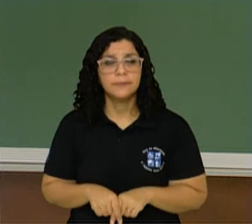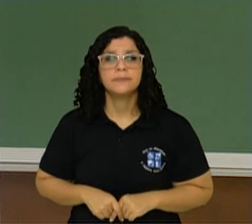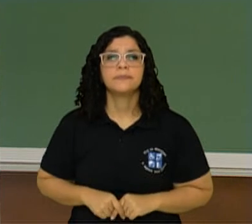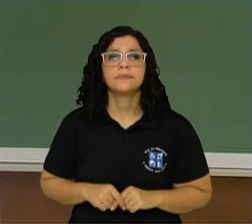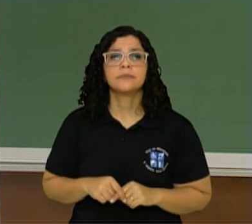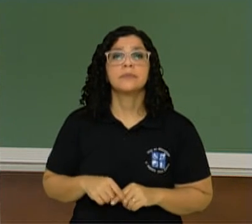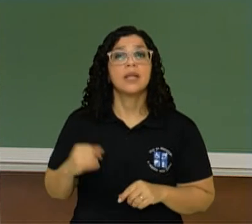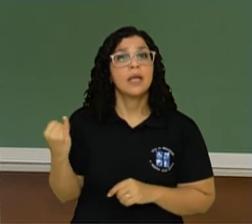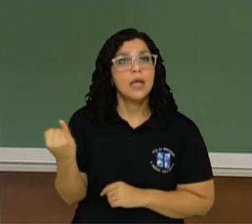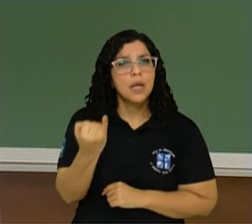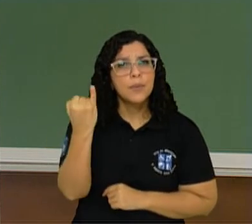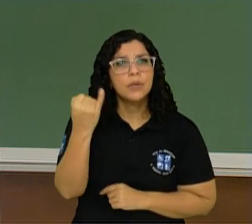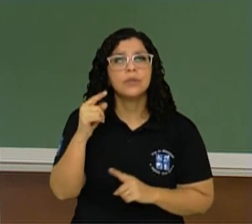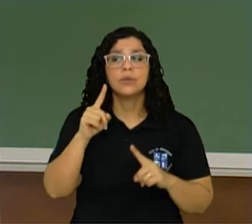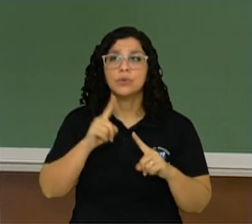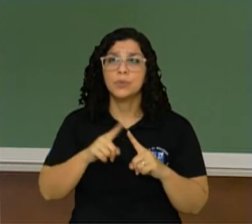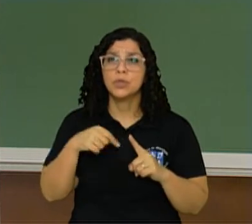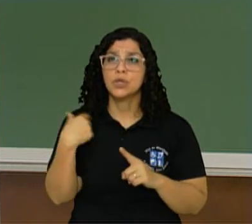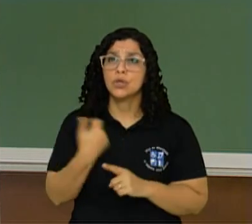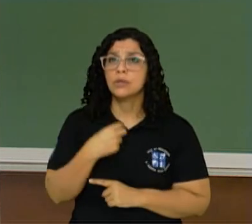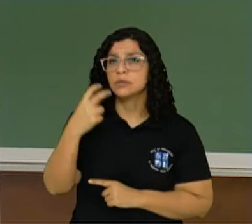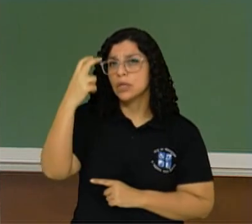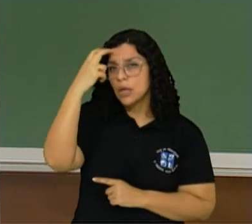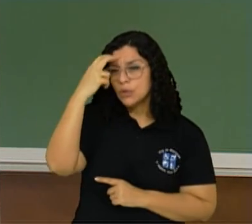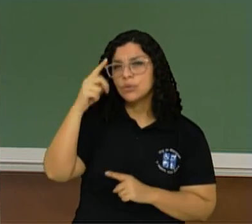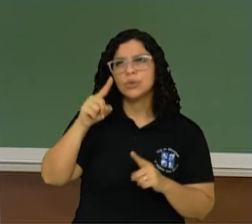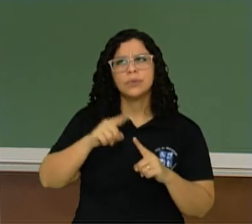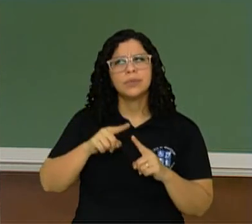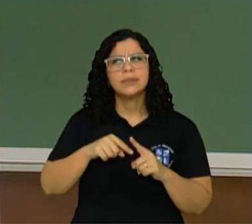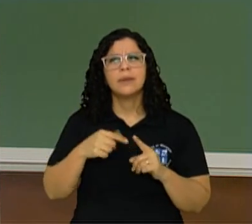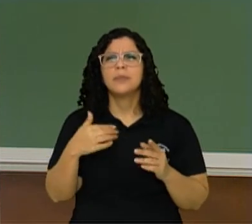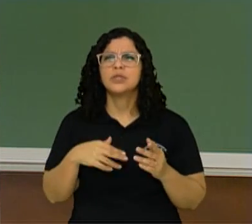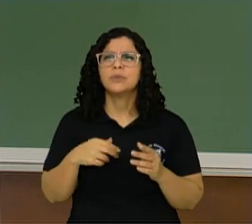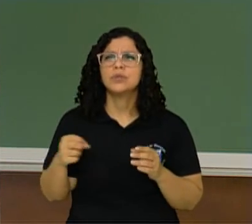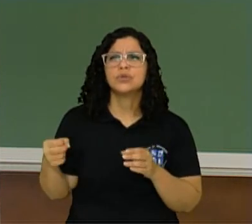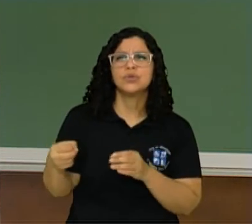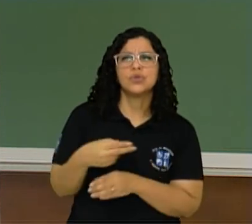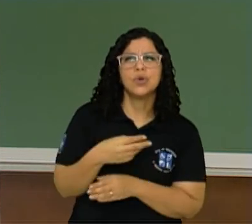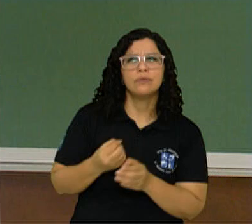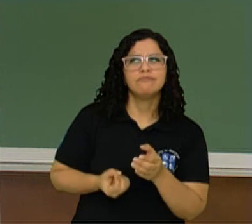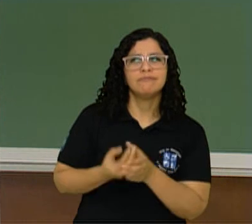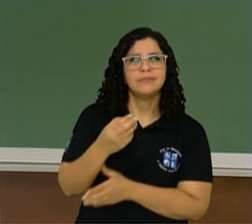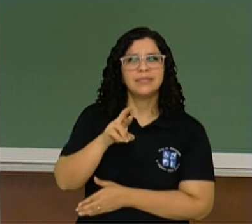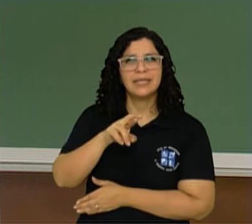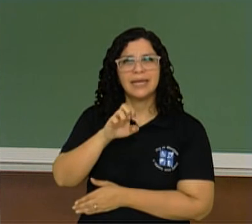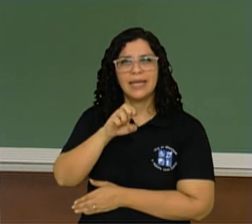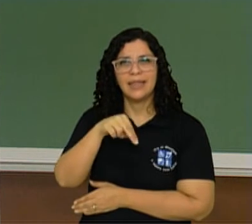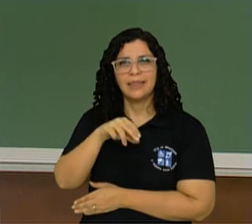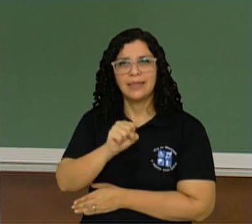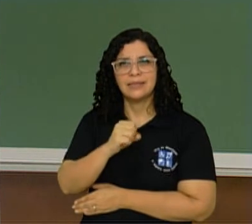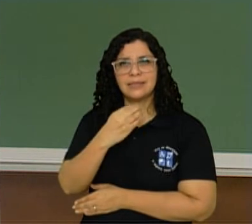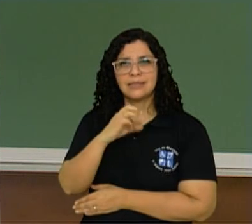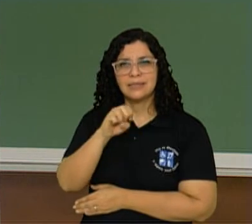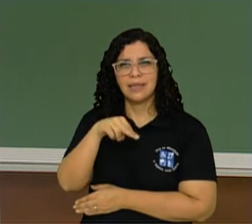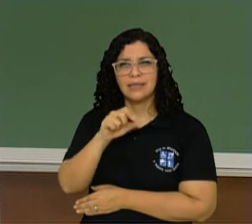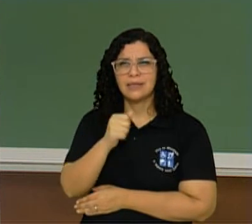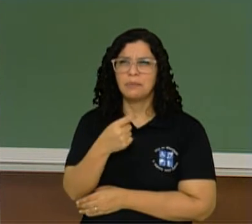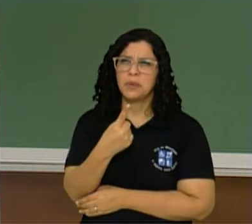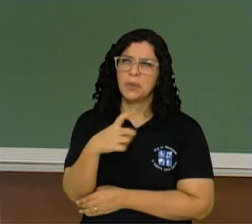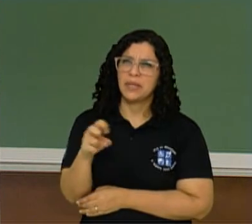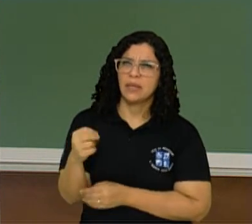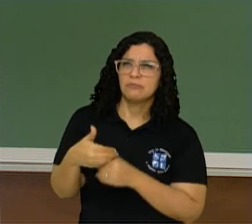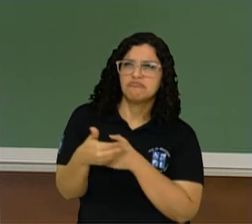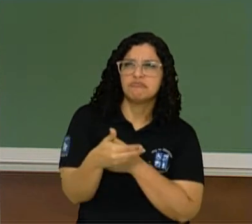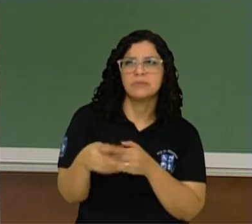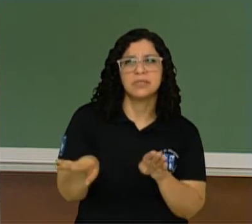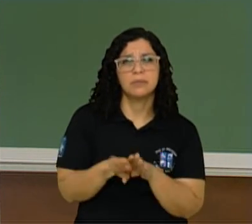foi importante para a nossa cultura a partir aí da Renascença, né? Um período entre 1500,